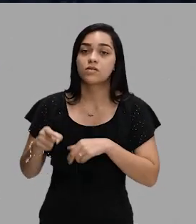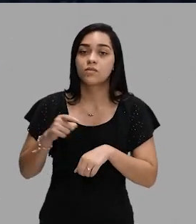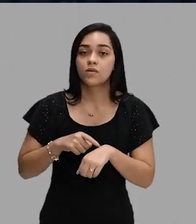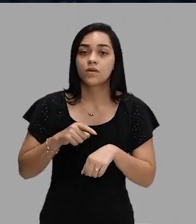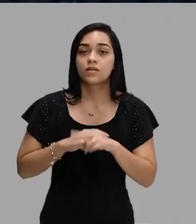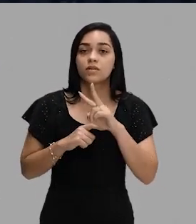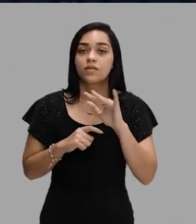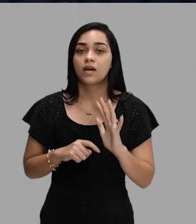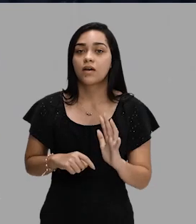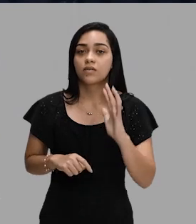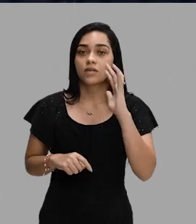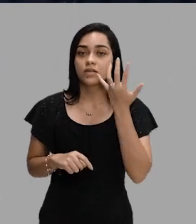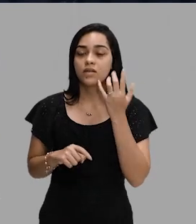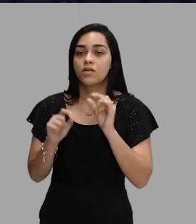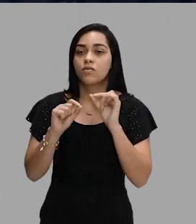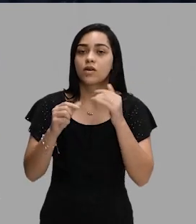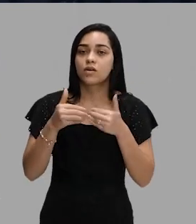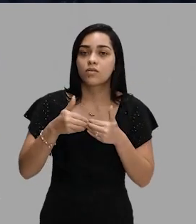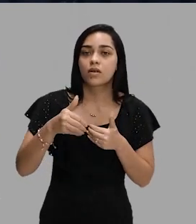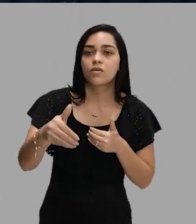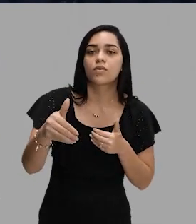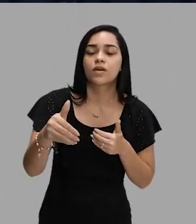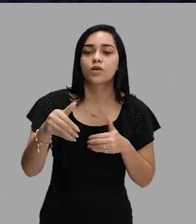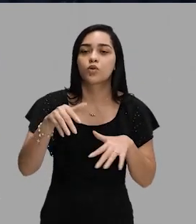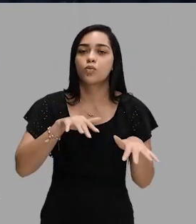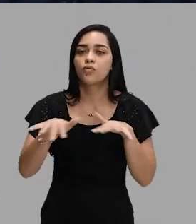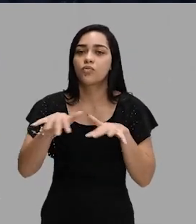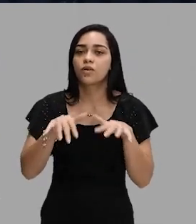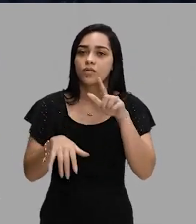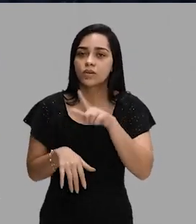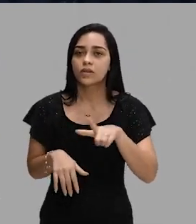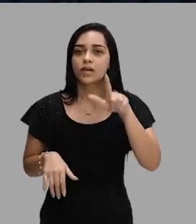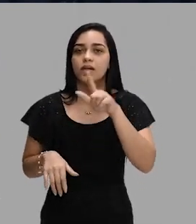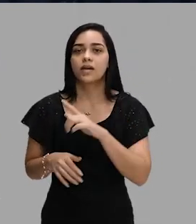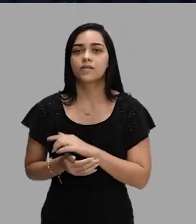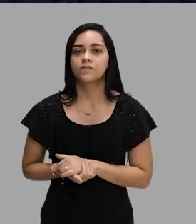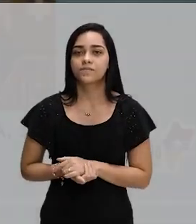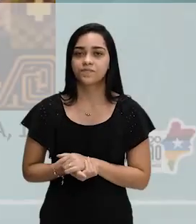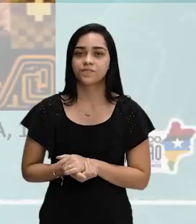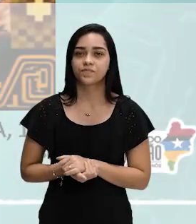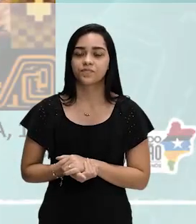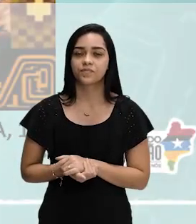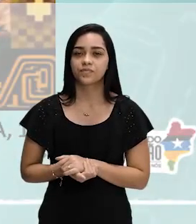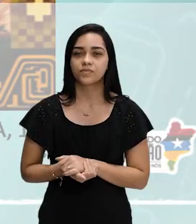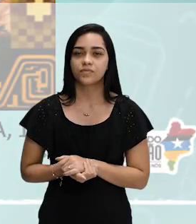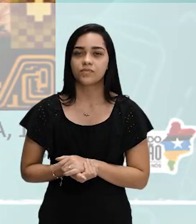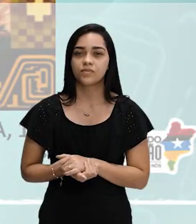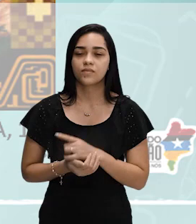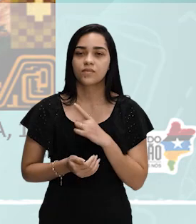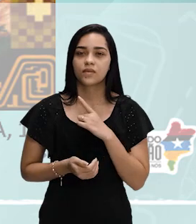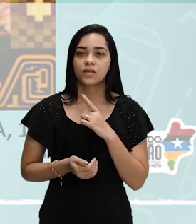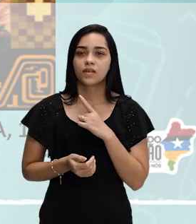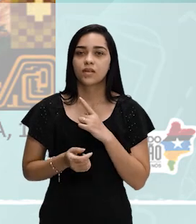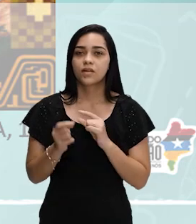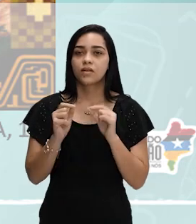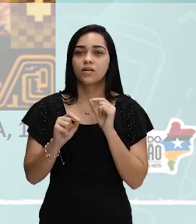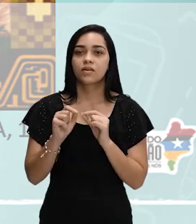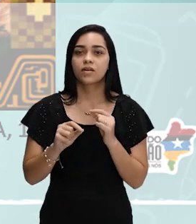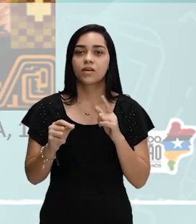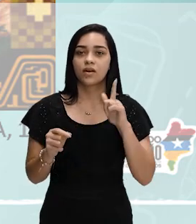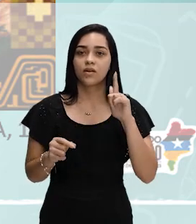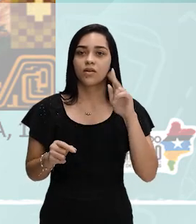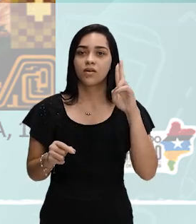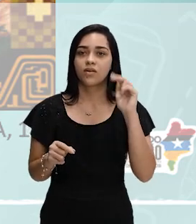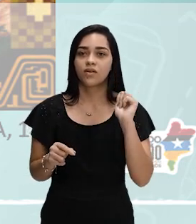que vão acontecendo no decorrer do movimento literário, tá bom? Olha aqui essas capas de obras. A gente tem O